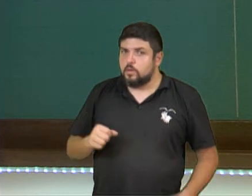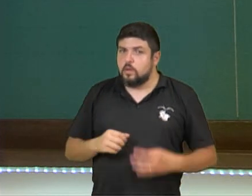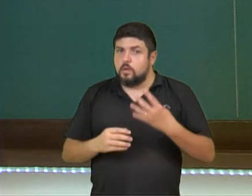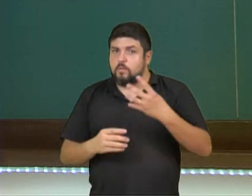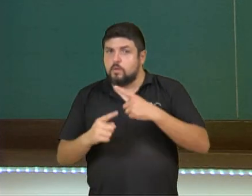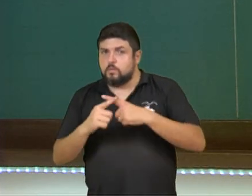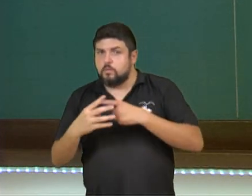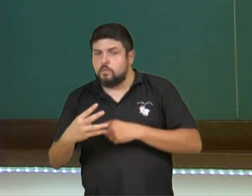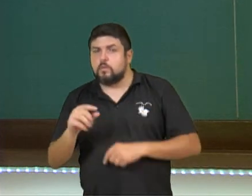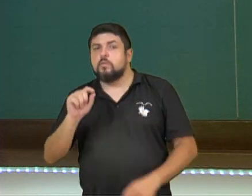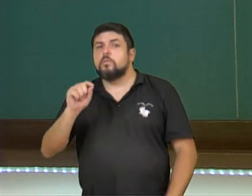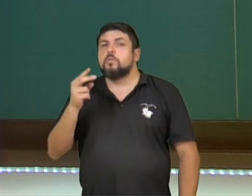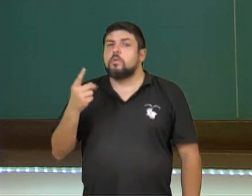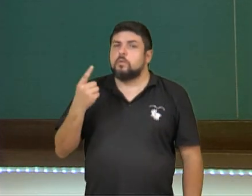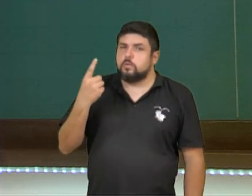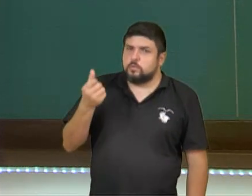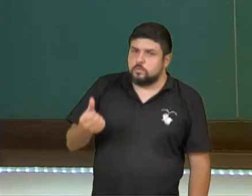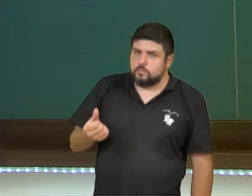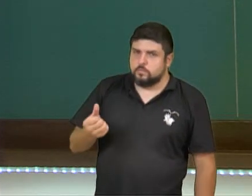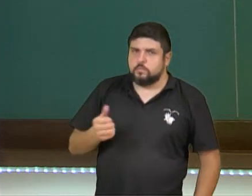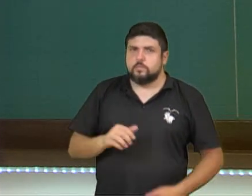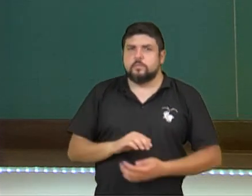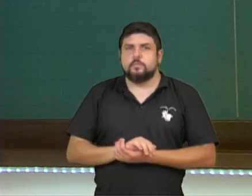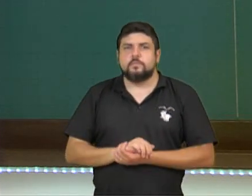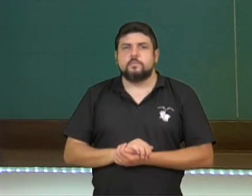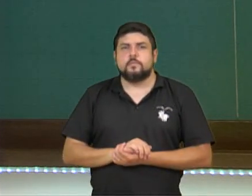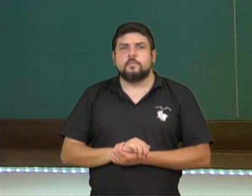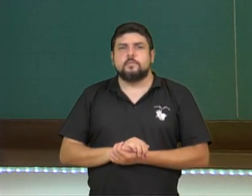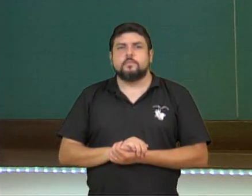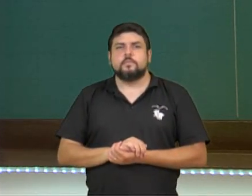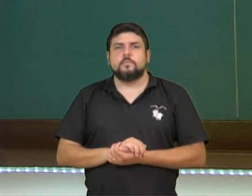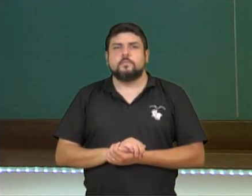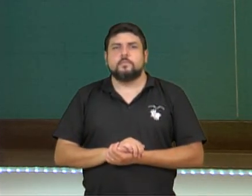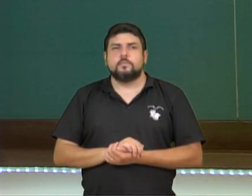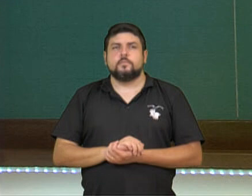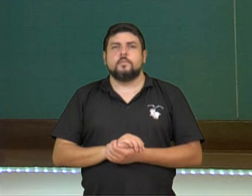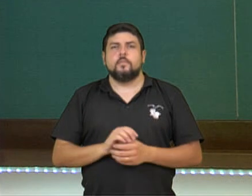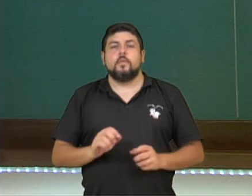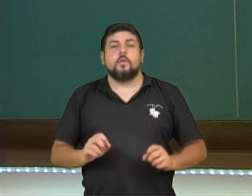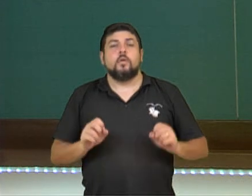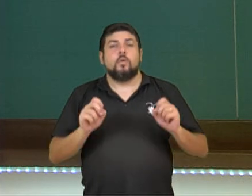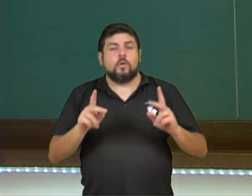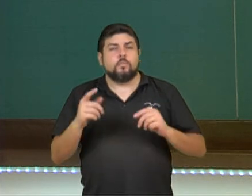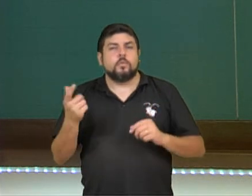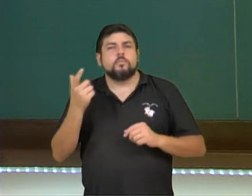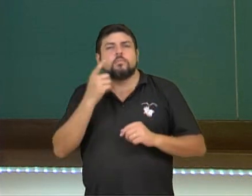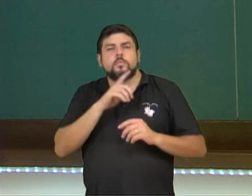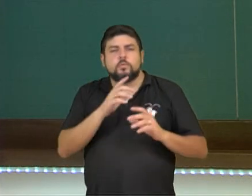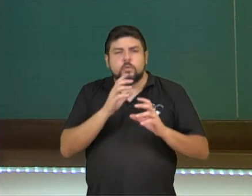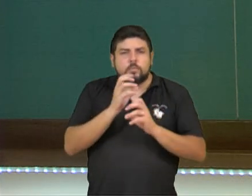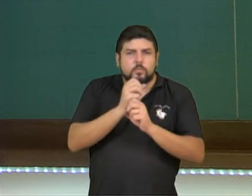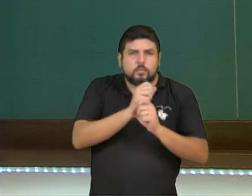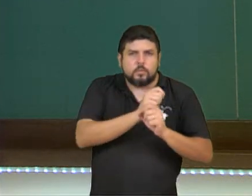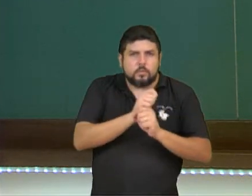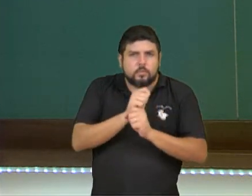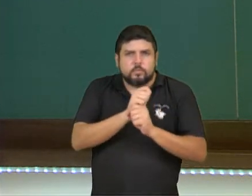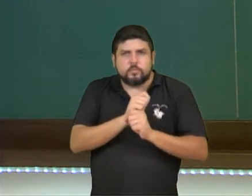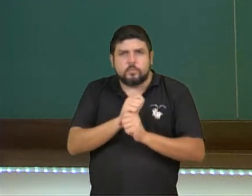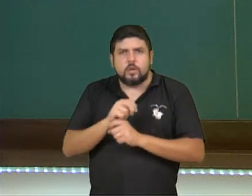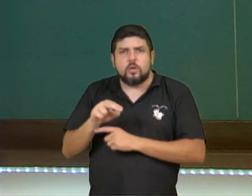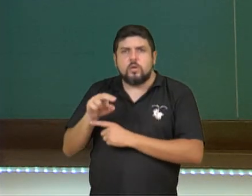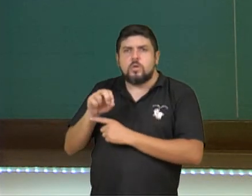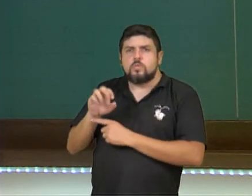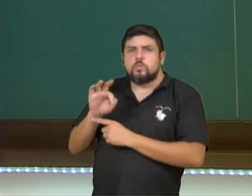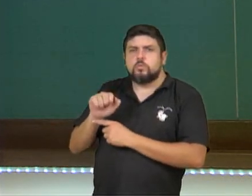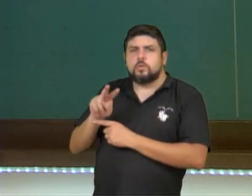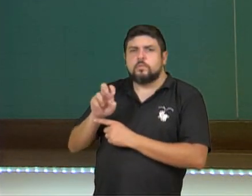vezes 4, que é 16, ok? Conseguimos aplicar com tranquilidade o produto notável. Veja a conta